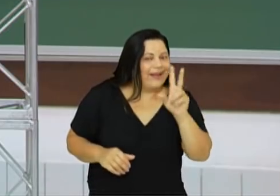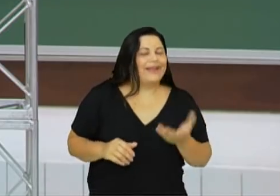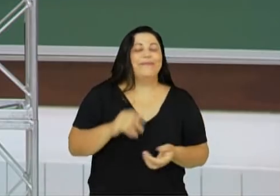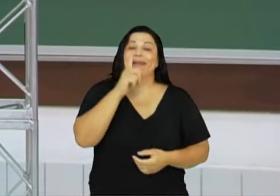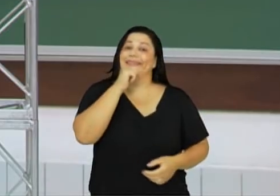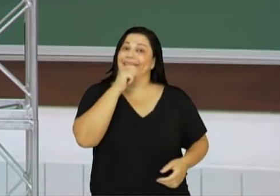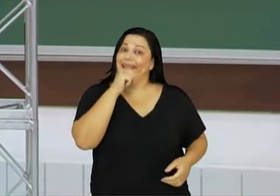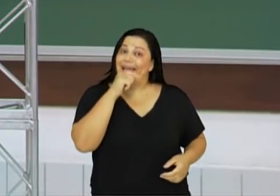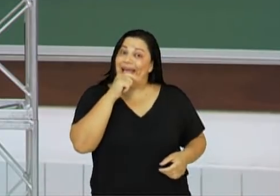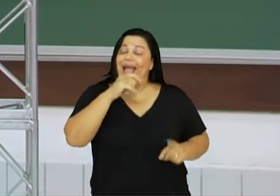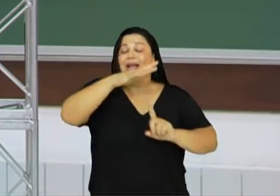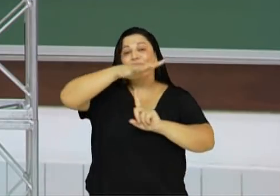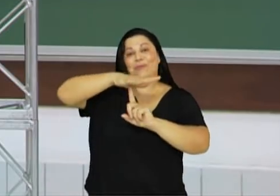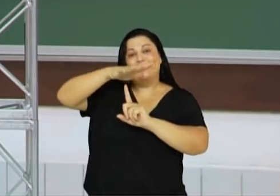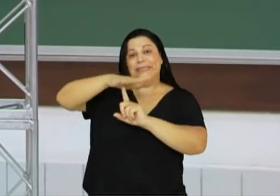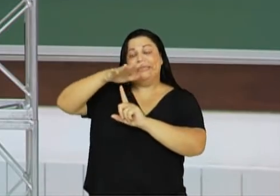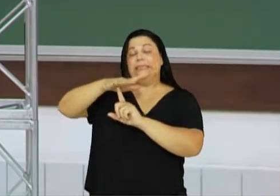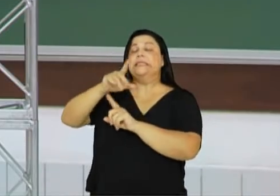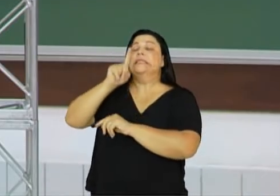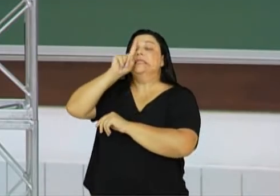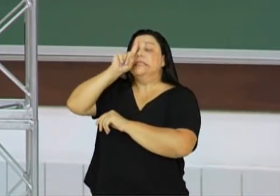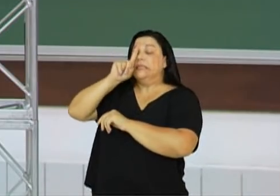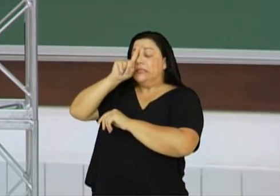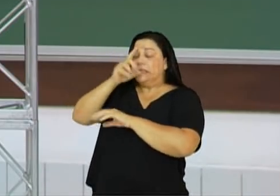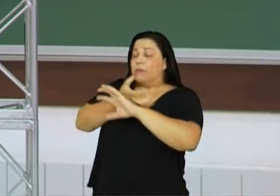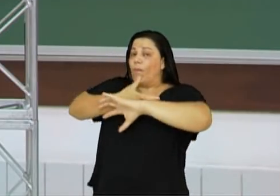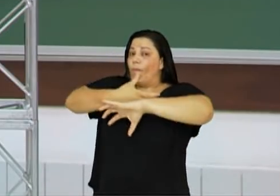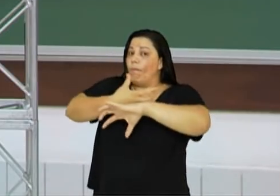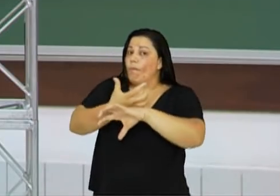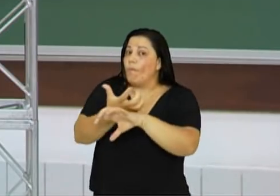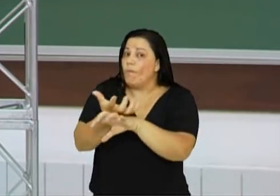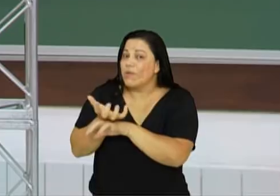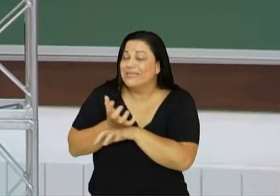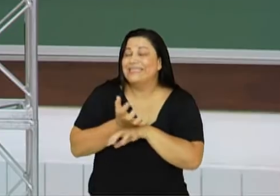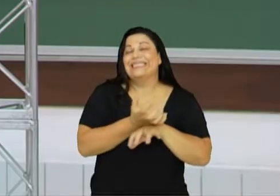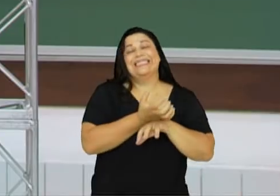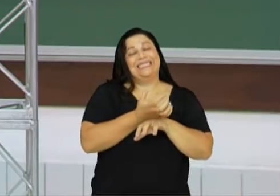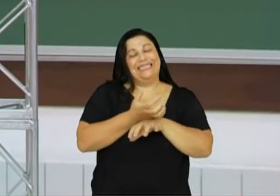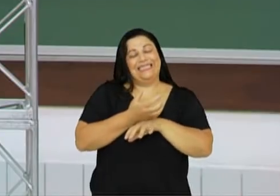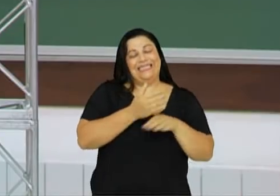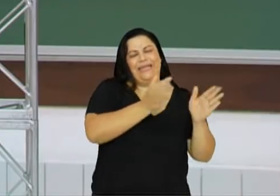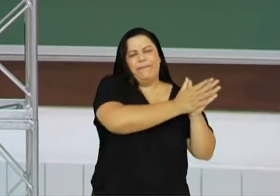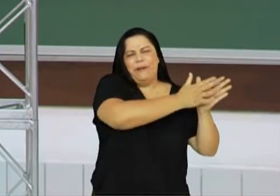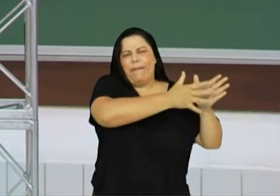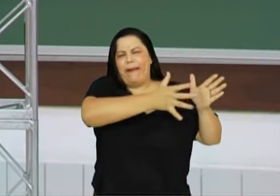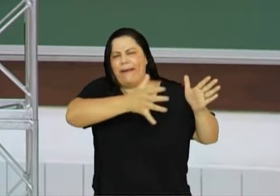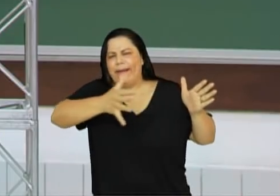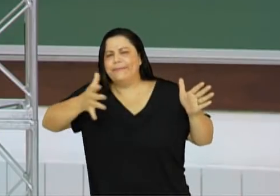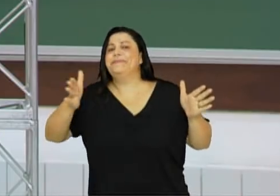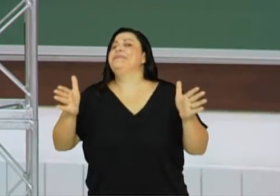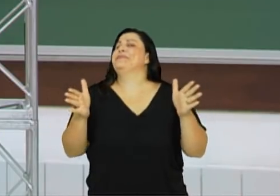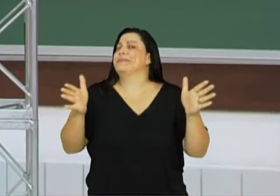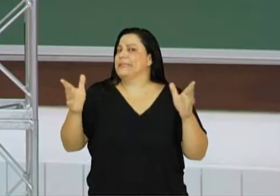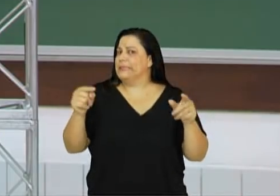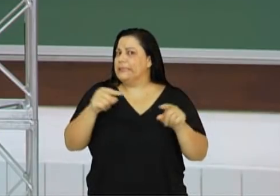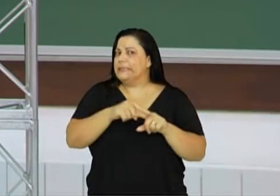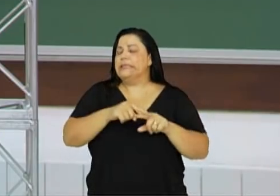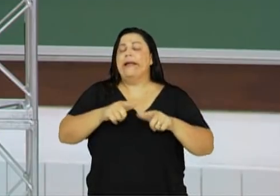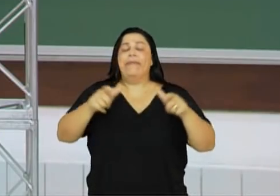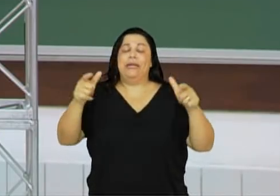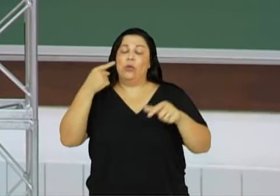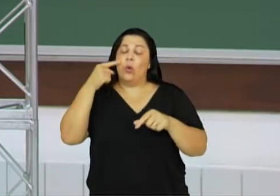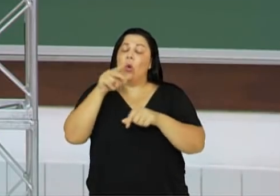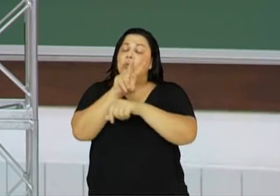estado do Paraná passa aí pela maior estiagem da nossa história, o racionamento de água, e com pequenas ações de todo mundo a gente